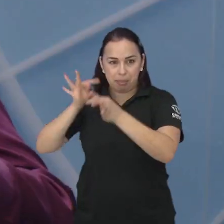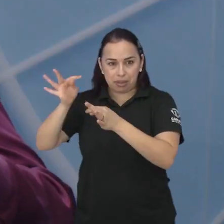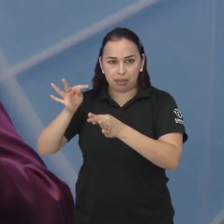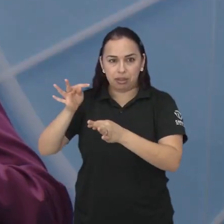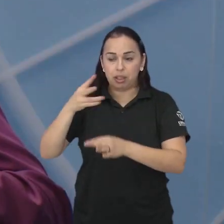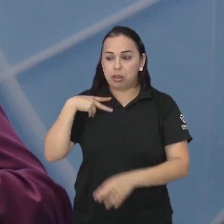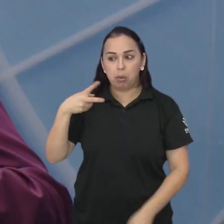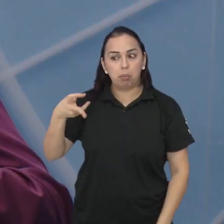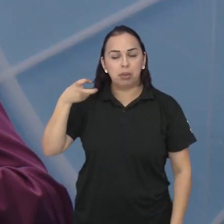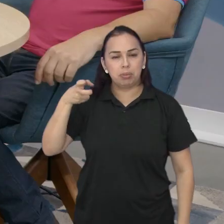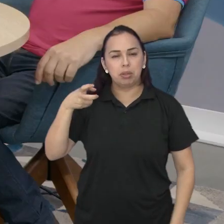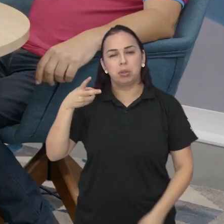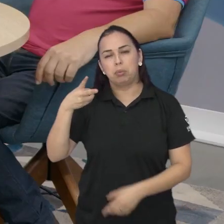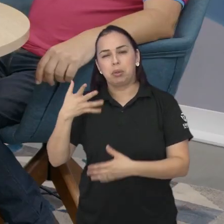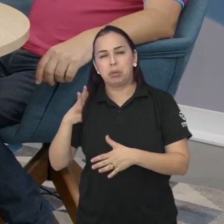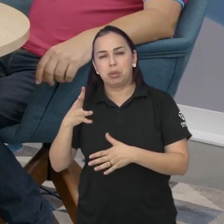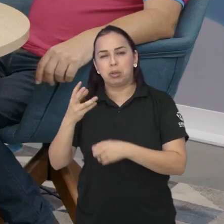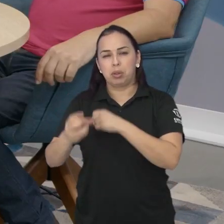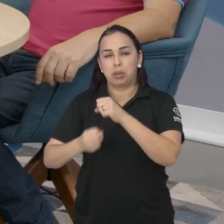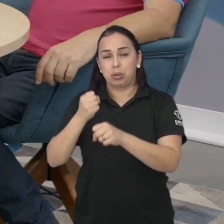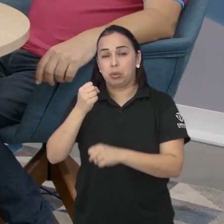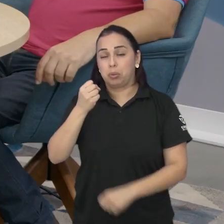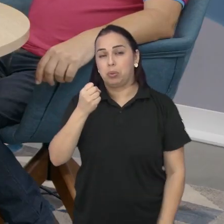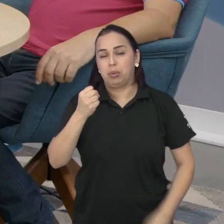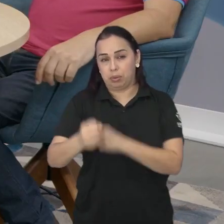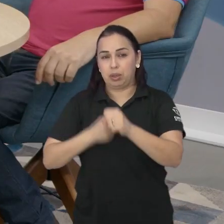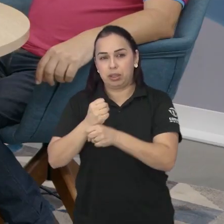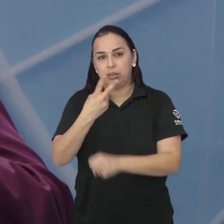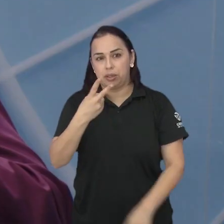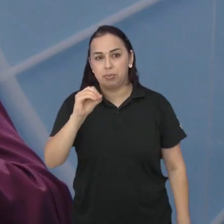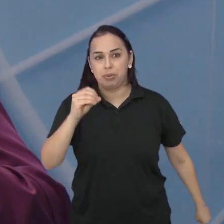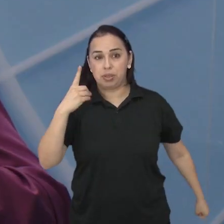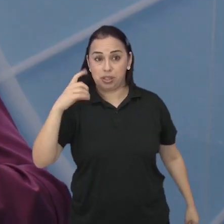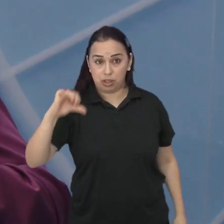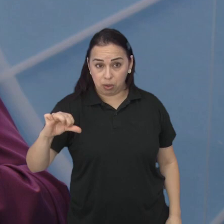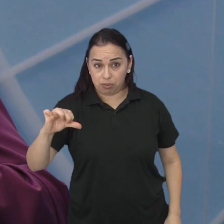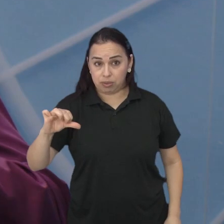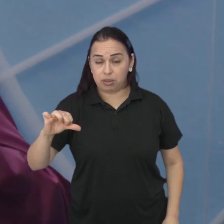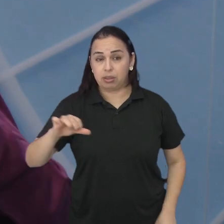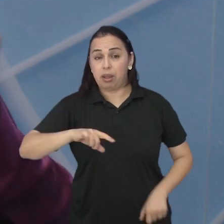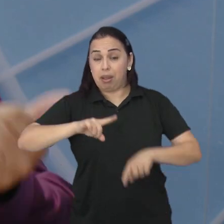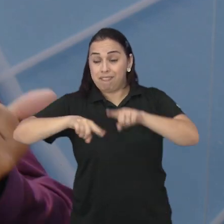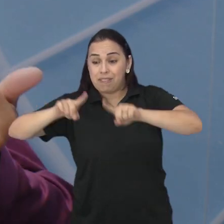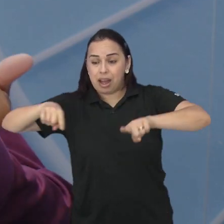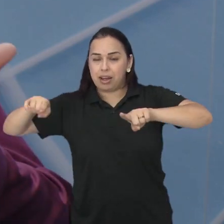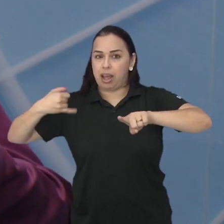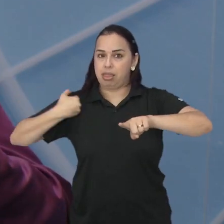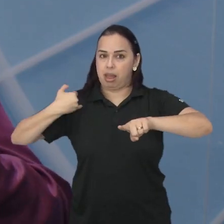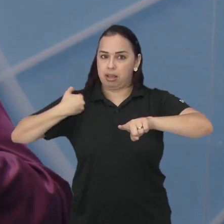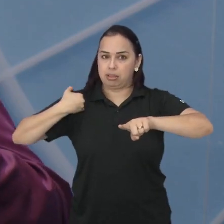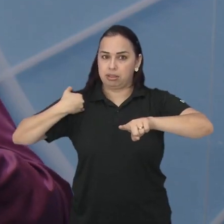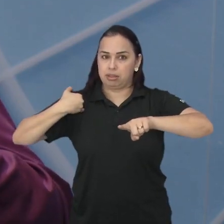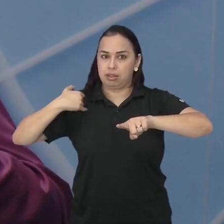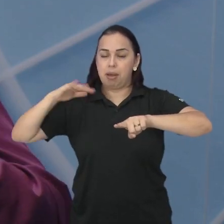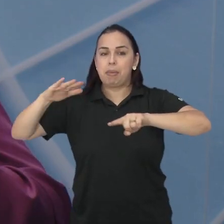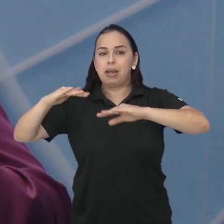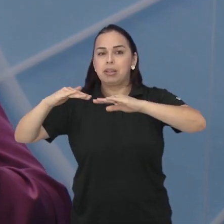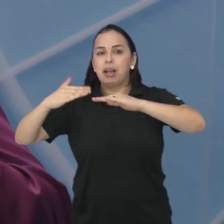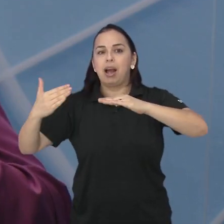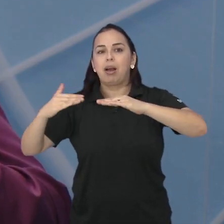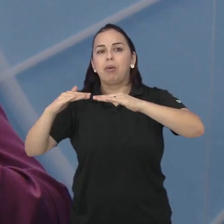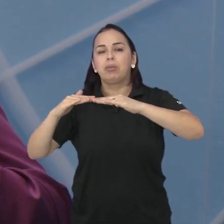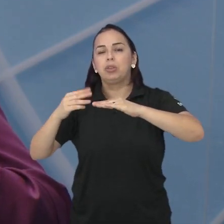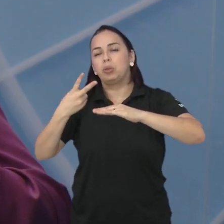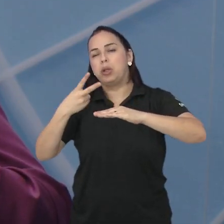tinha um público, né, de variedade, varia muito de idade, mas começou em 2021 o público caiu para 18